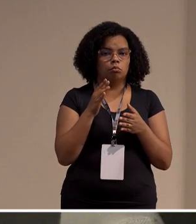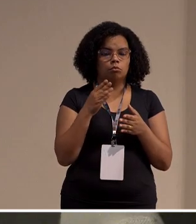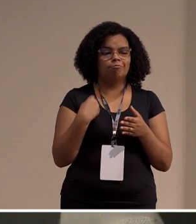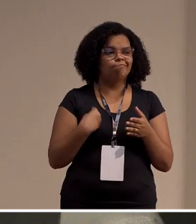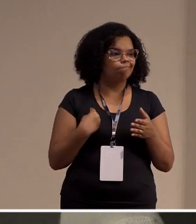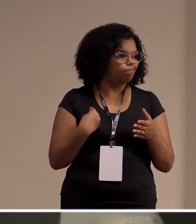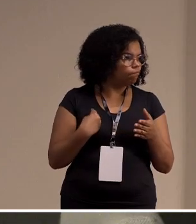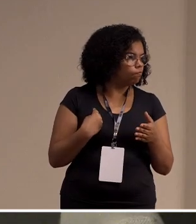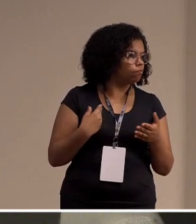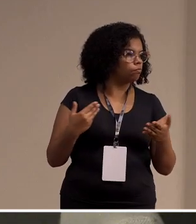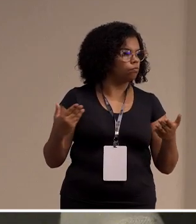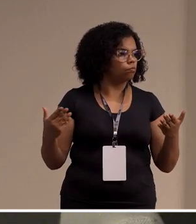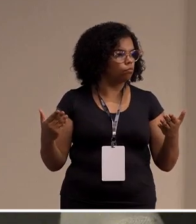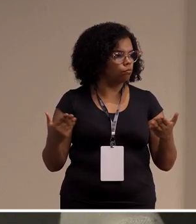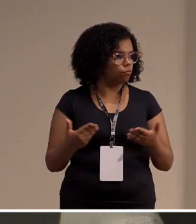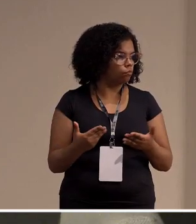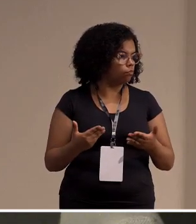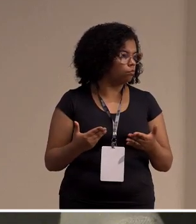presente, digamos assim.